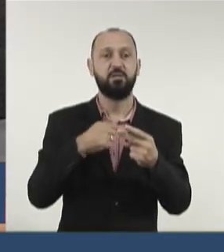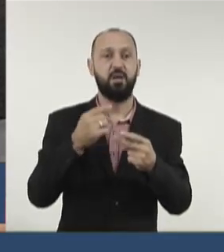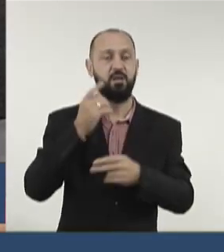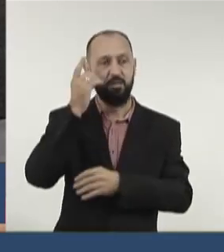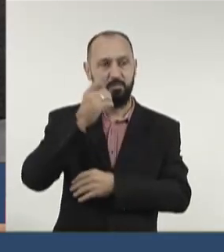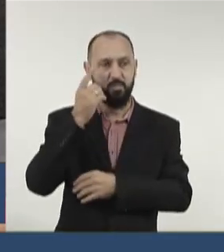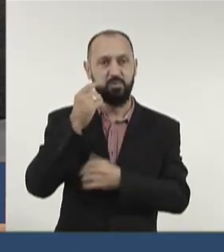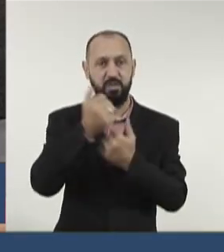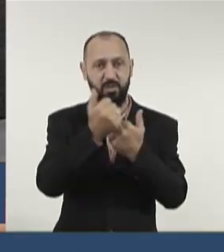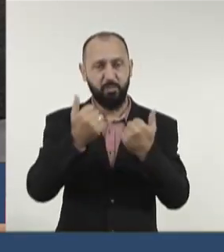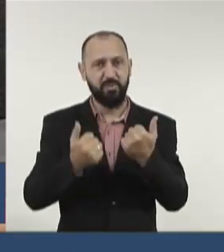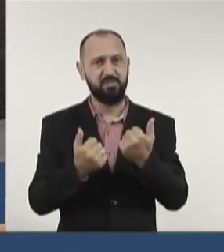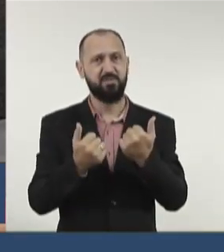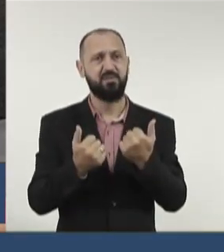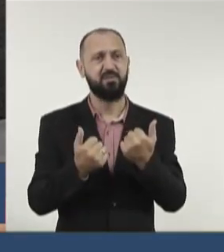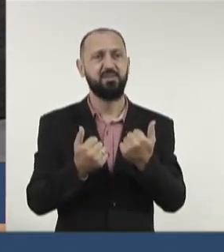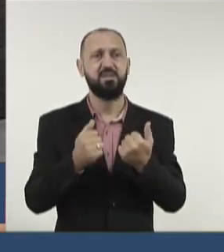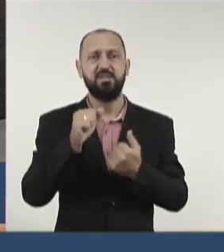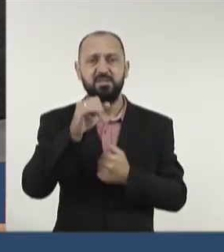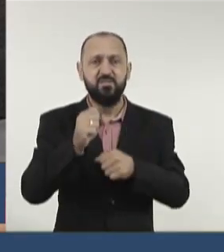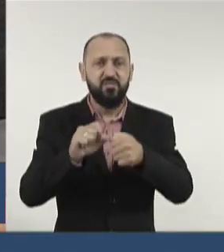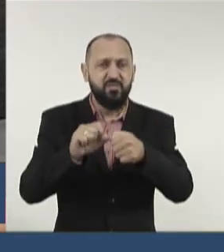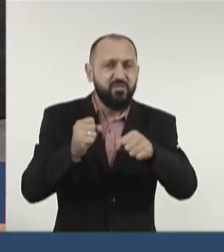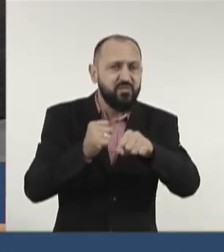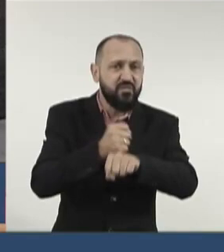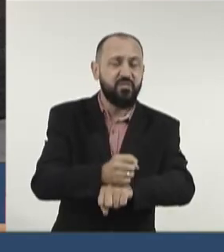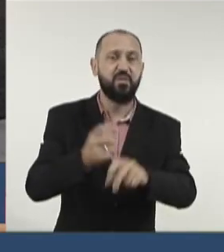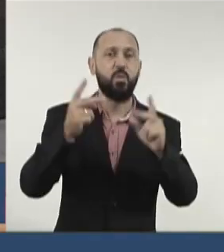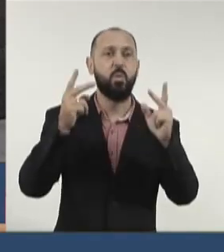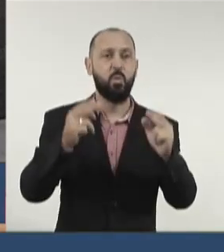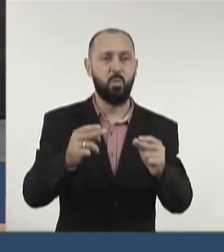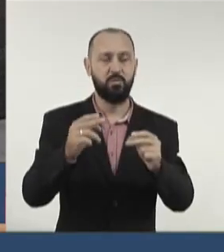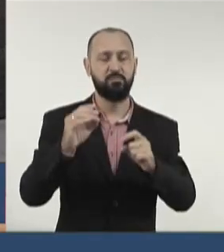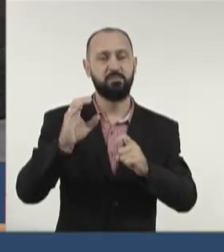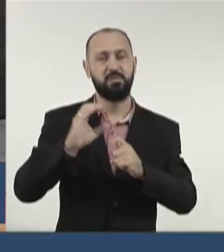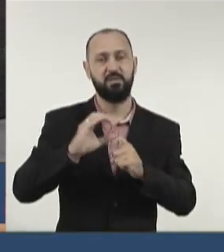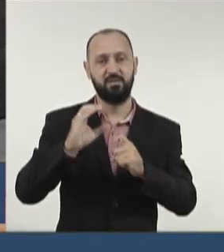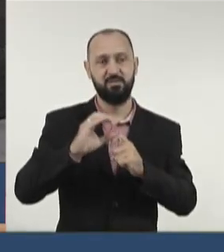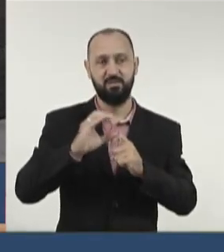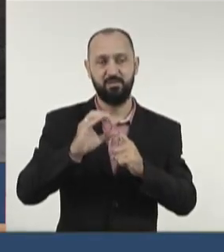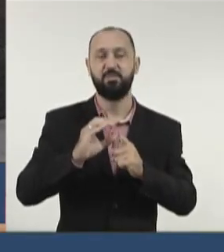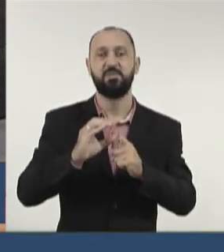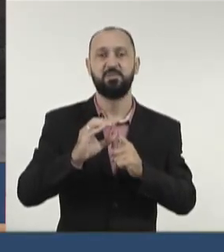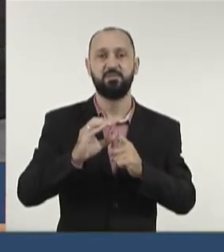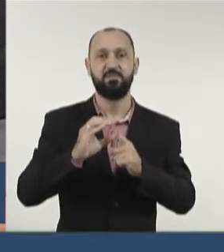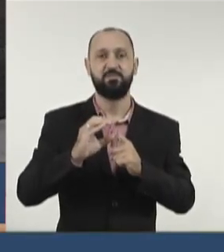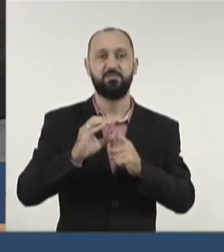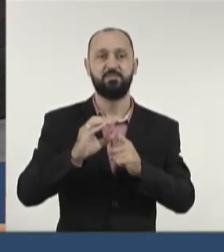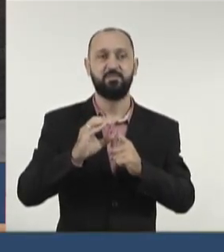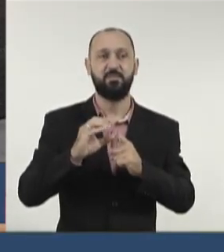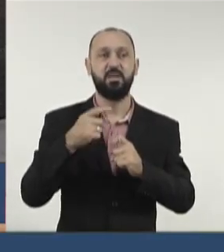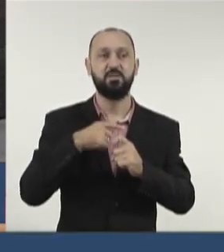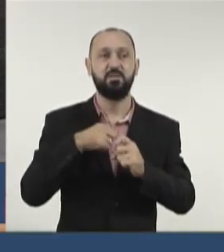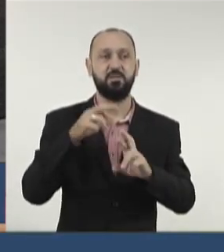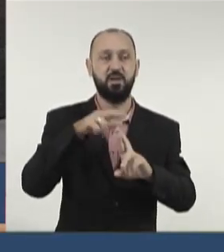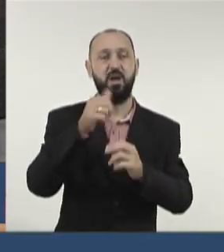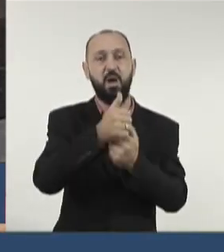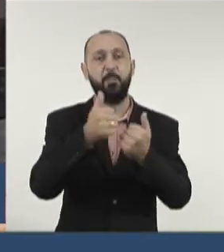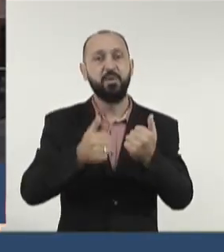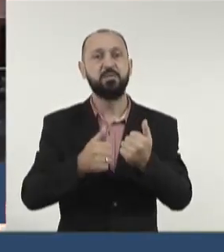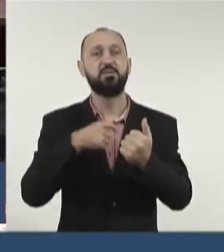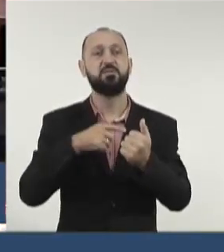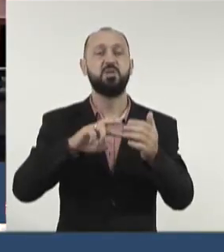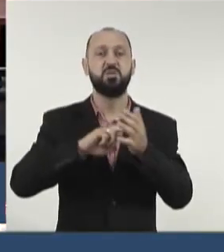que fala por eles, se fosse feito da mesma forma na CACEMES, nós teríamos a